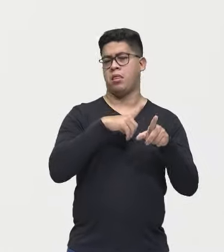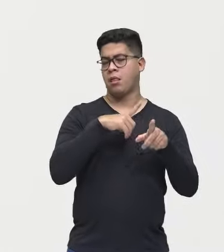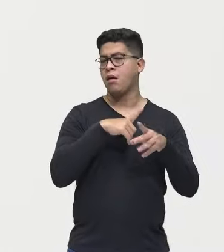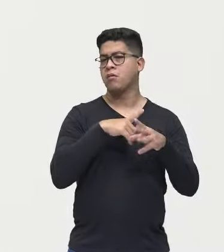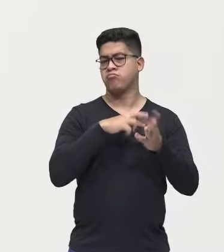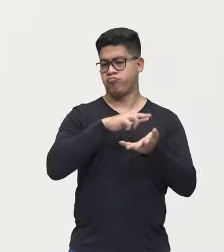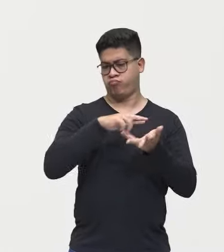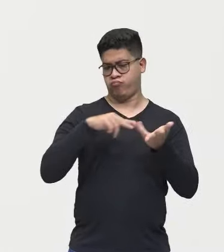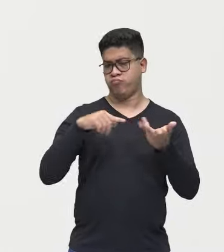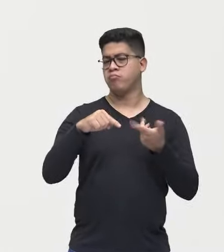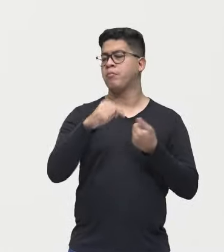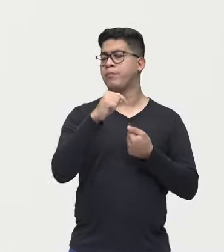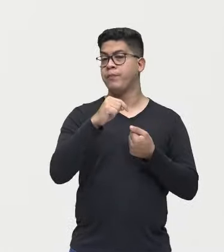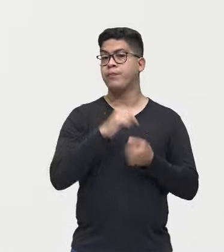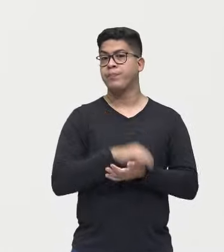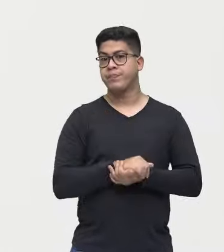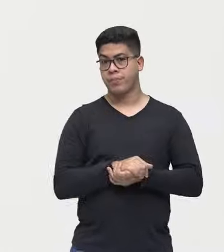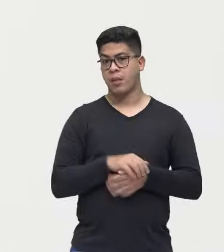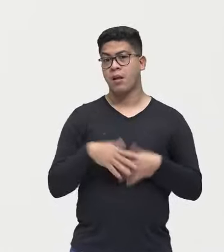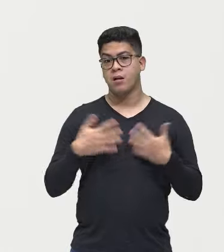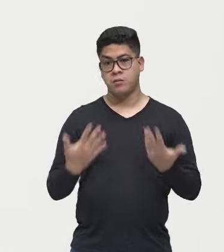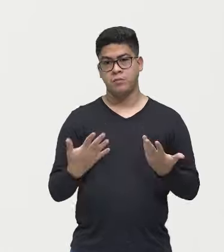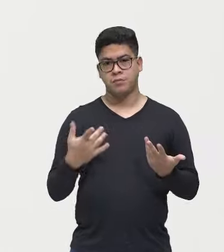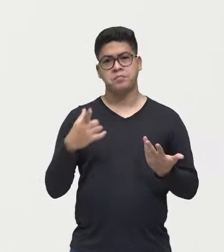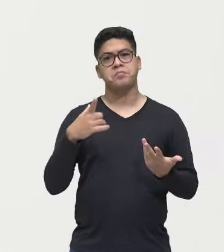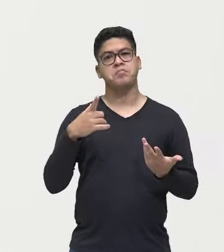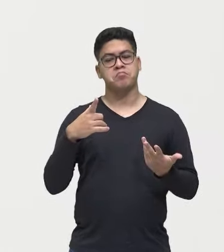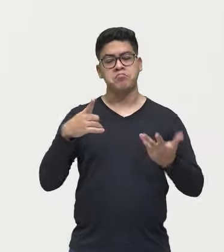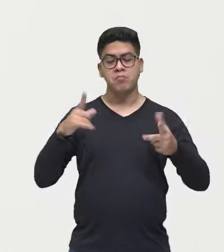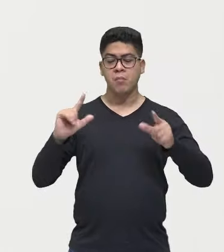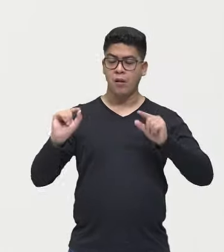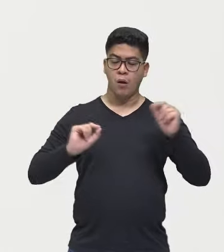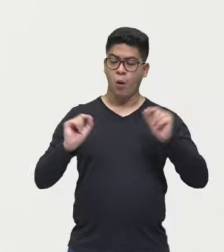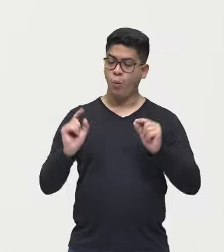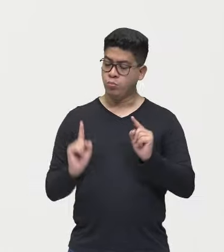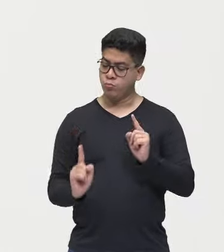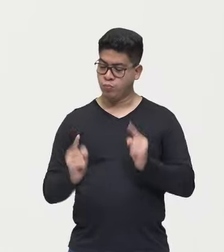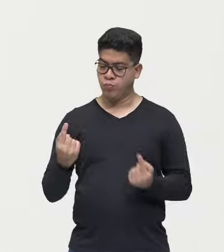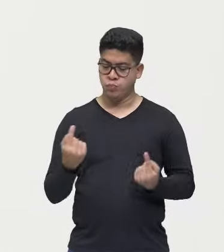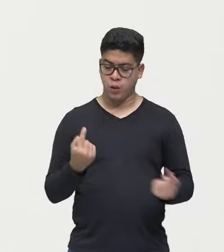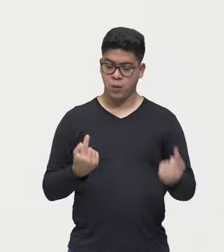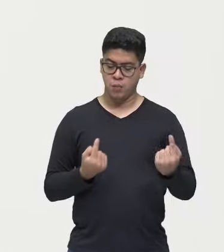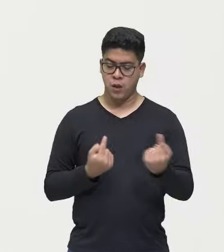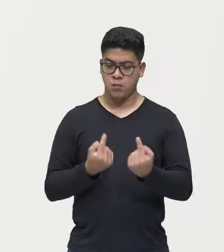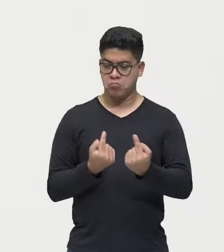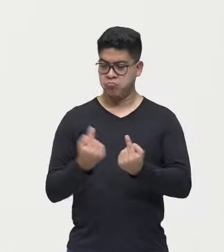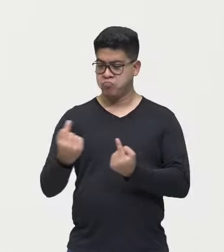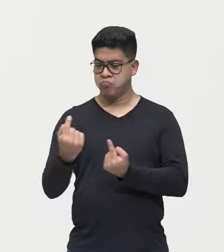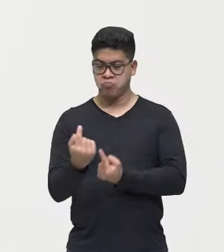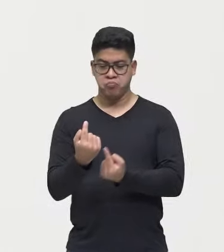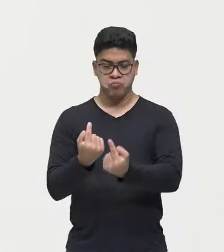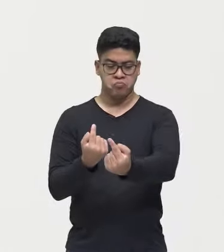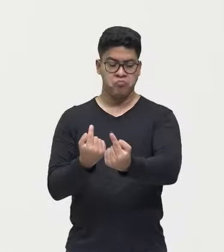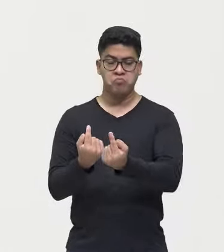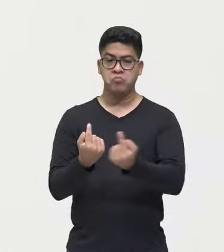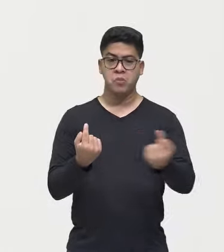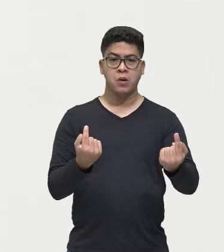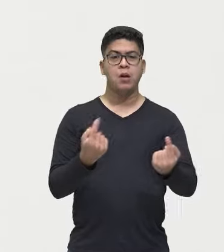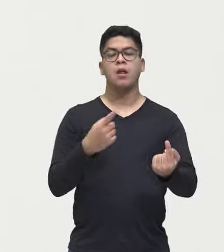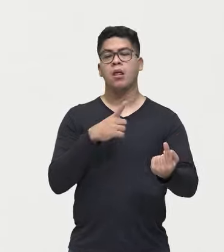é o espaço onde nossas peças vão se movimentar. E aí nós temos aqui alguns números